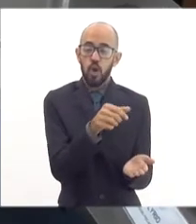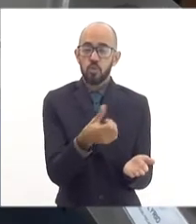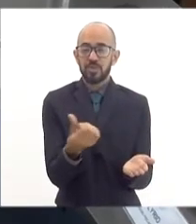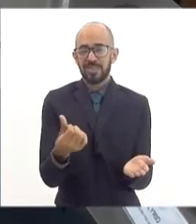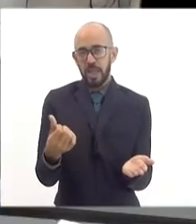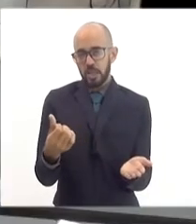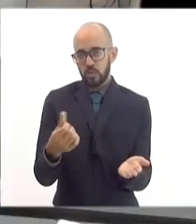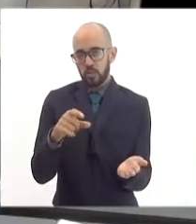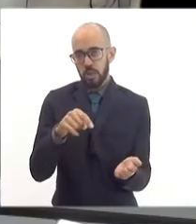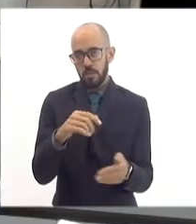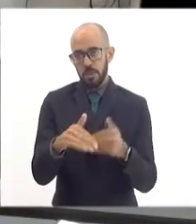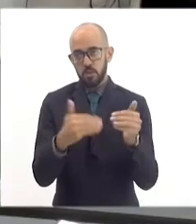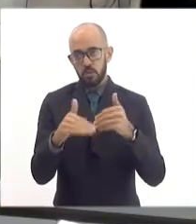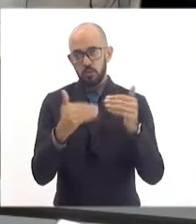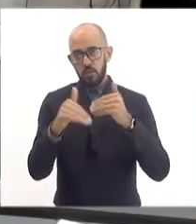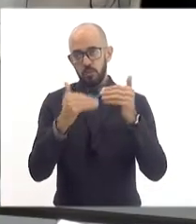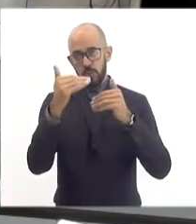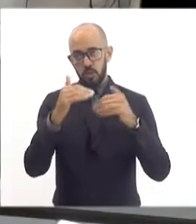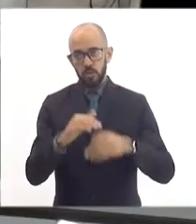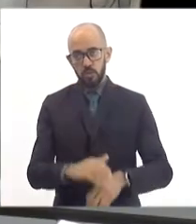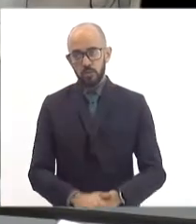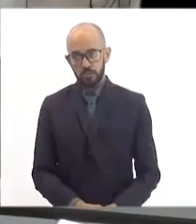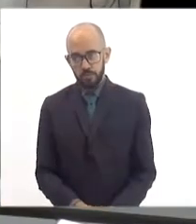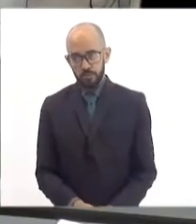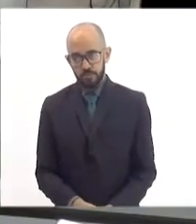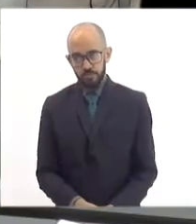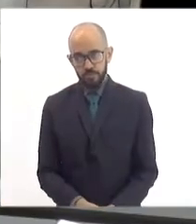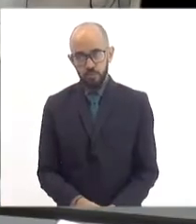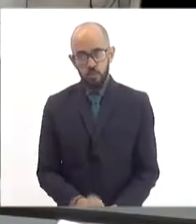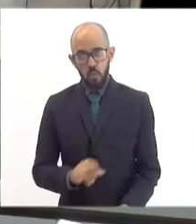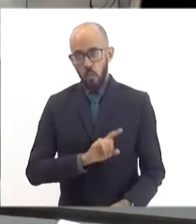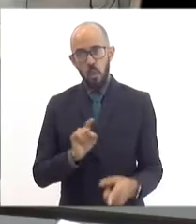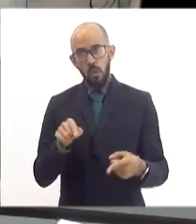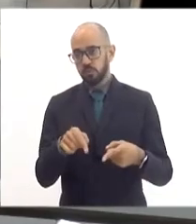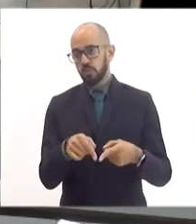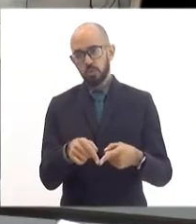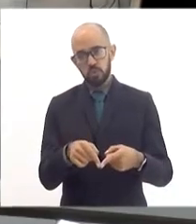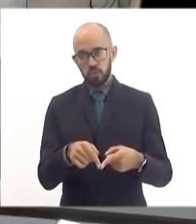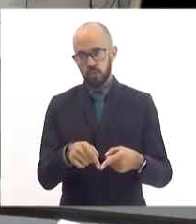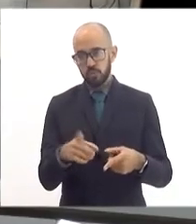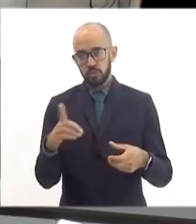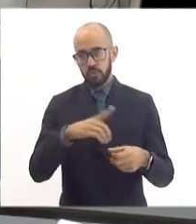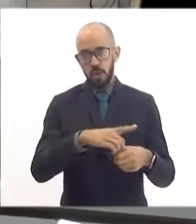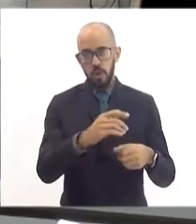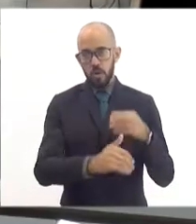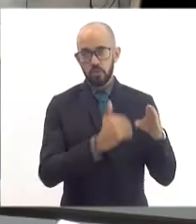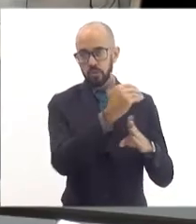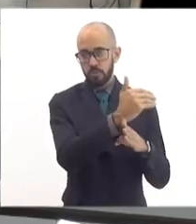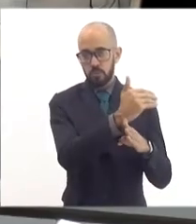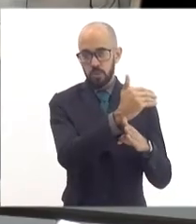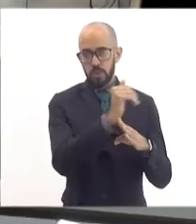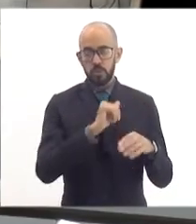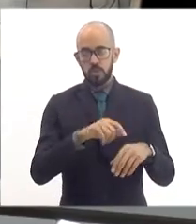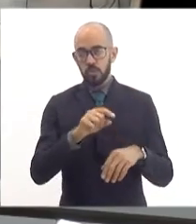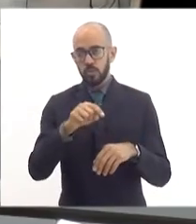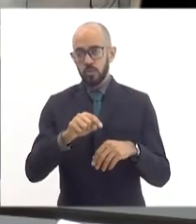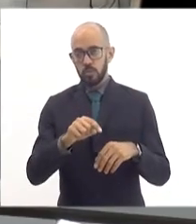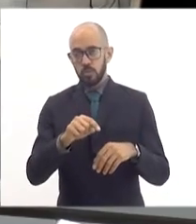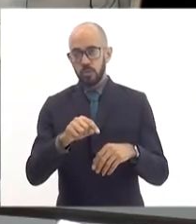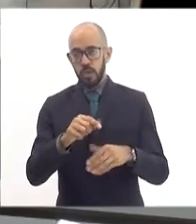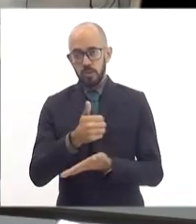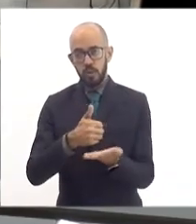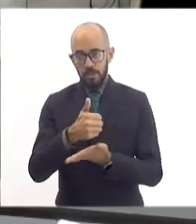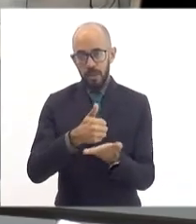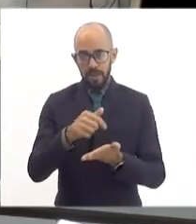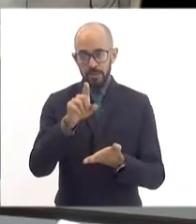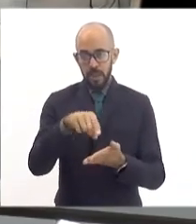ao desenvolvimento, e o sentido do Fundo Soberano, na sua essência, é